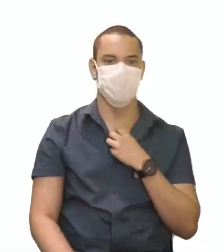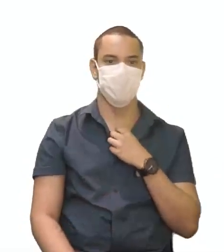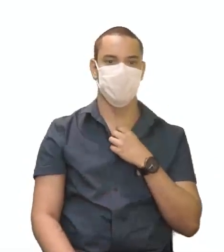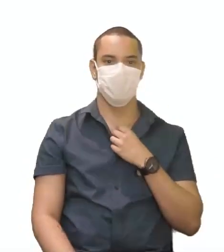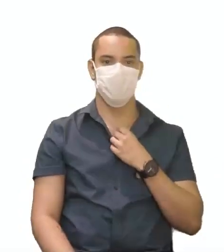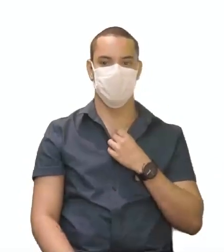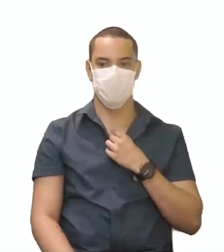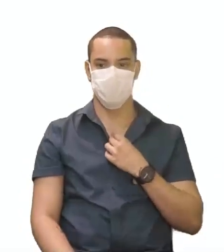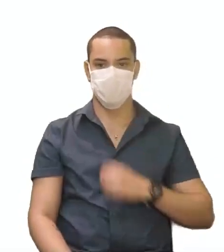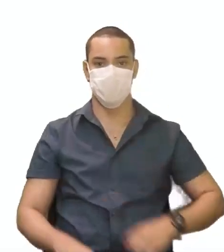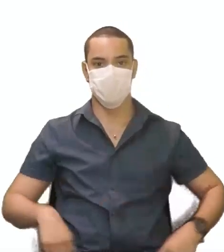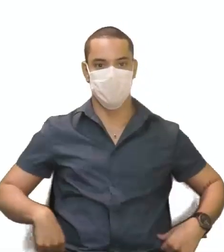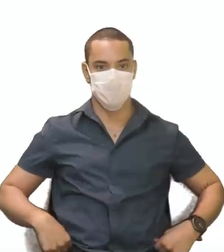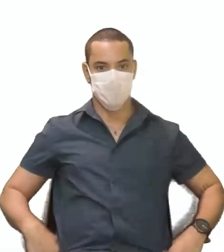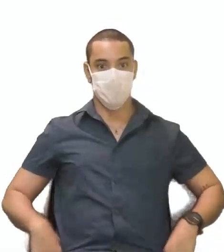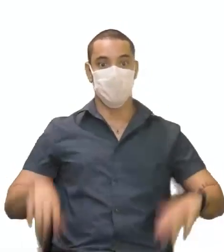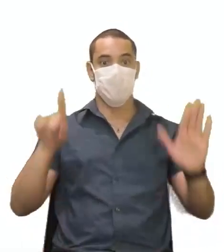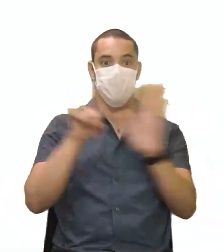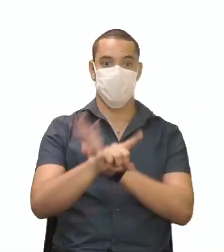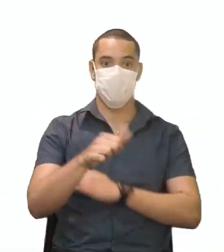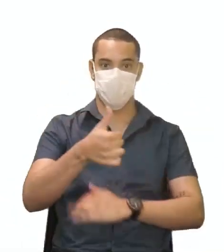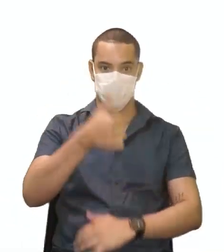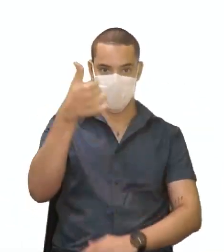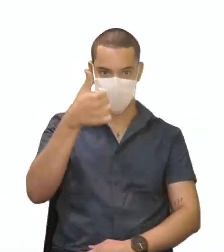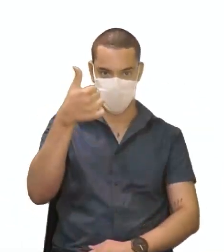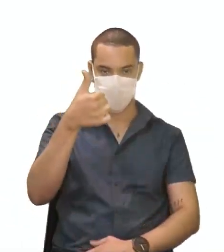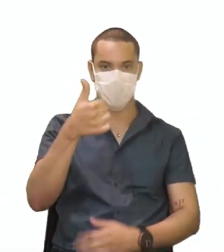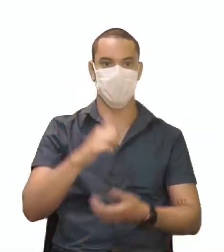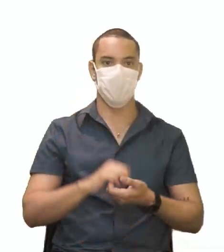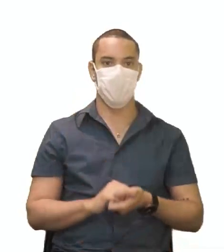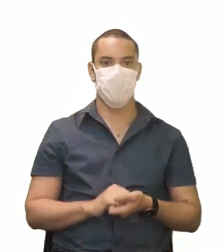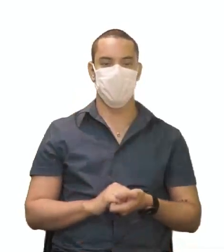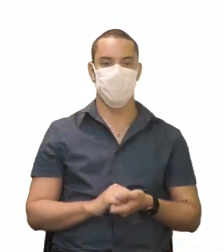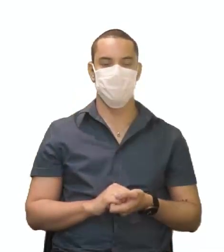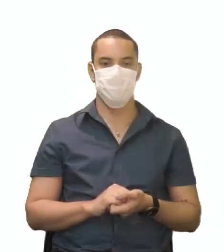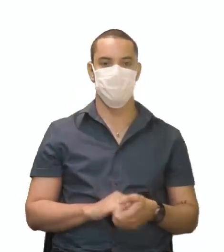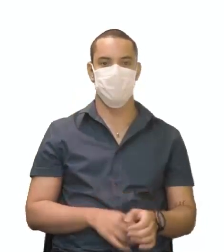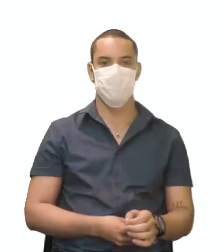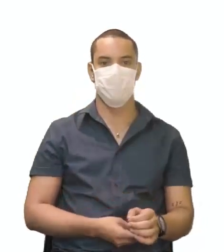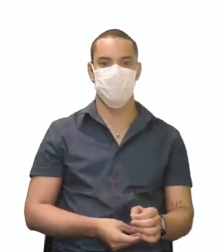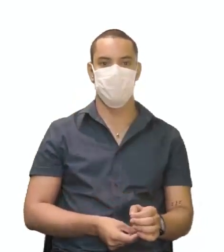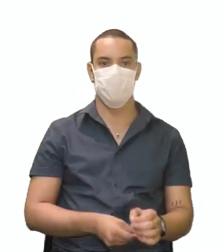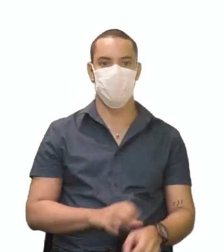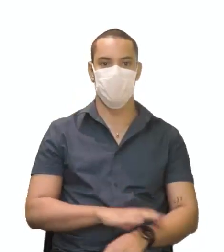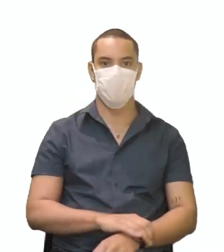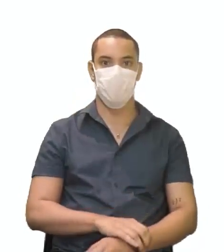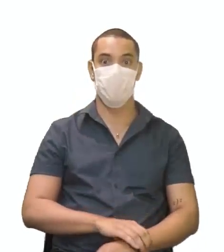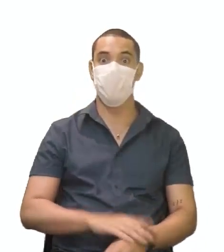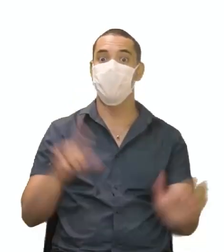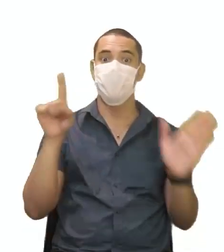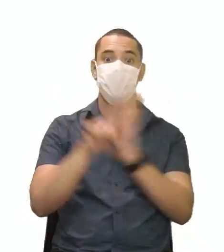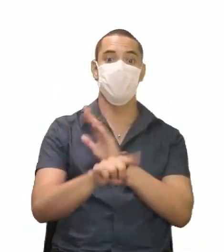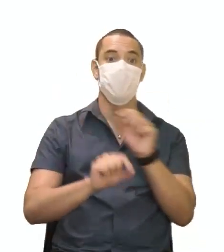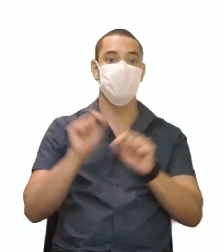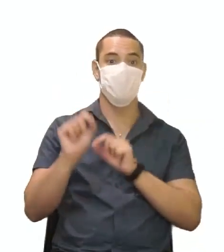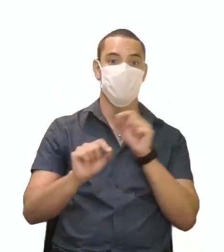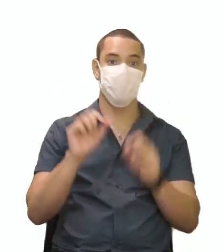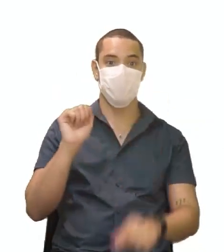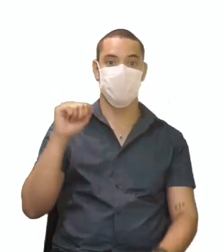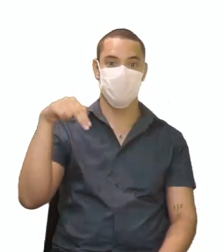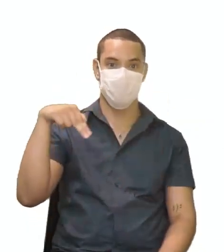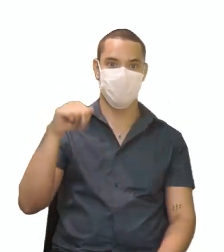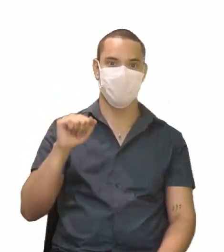lá, na nossa questão de número 1, galera. Eita, ela já começa com quem? A nossa